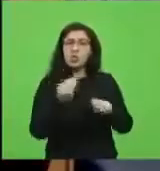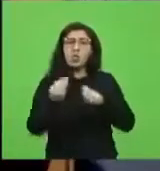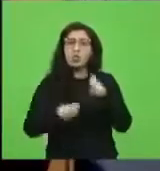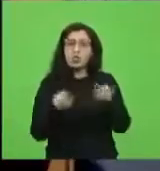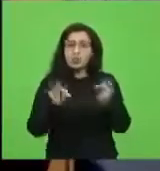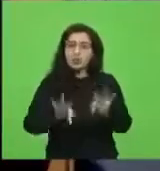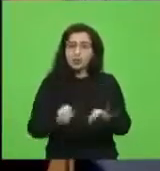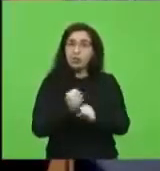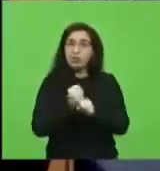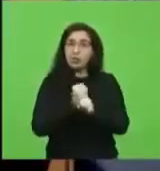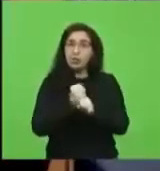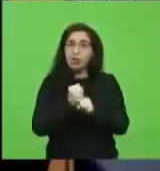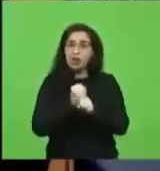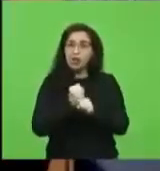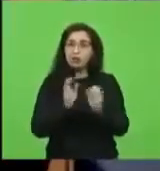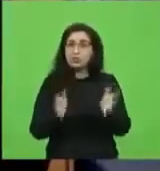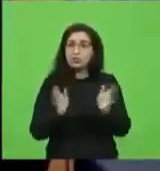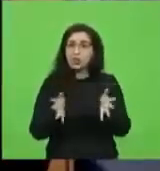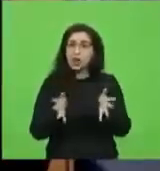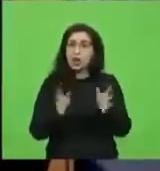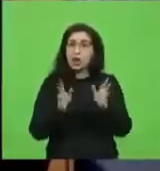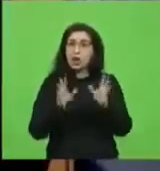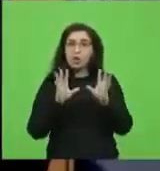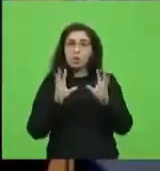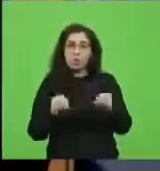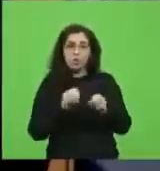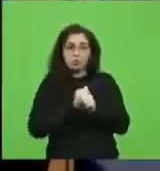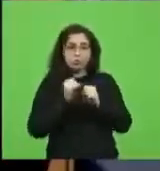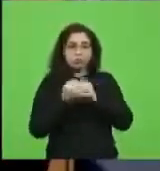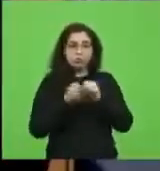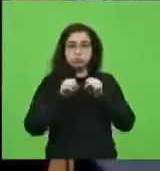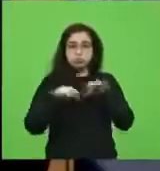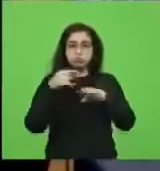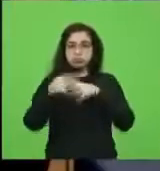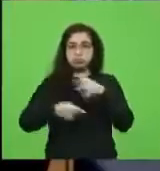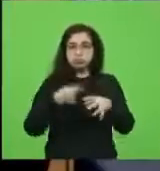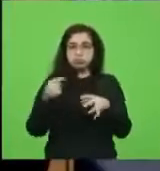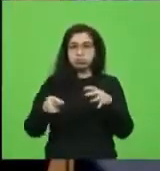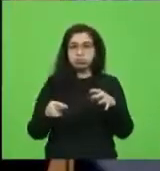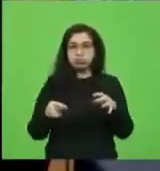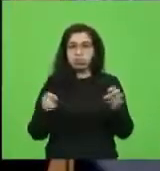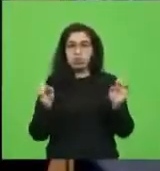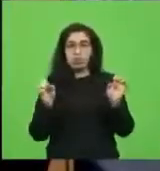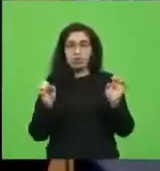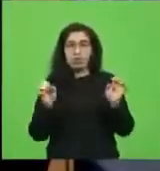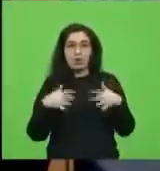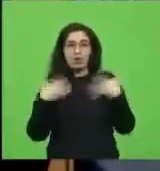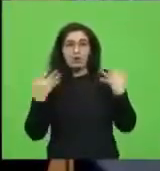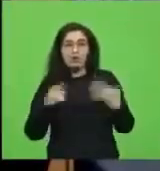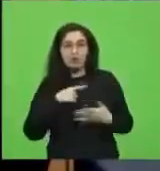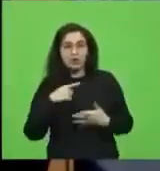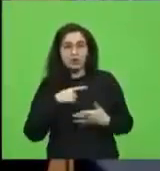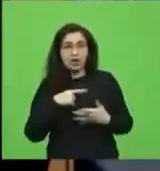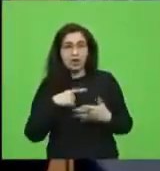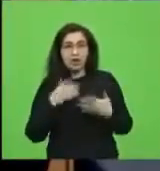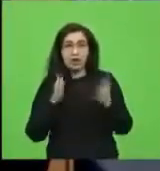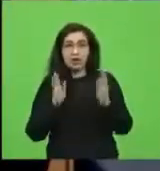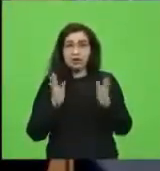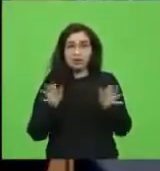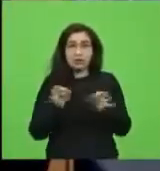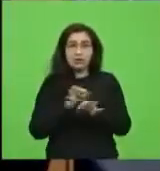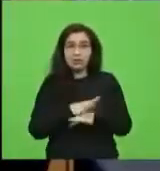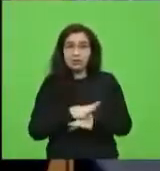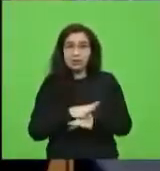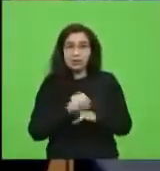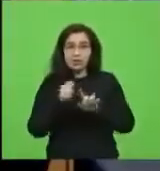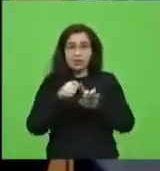Toda a mística que tinha sobre o vírus chinês já caiu por terra. Há 5 meses atrás, nós